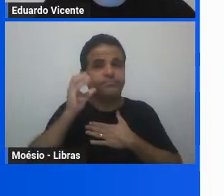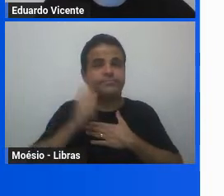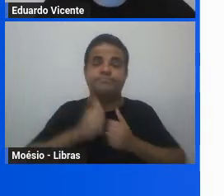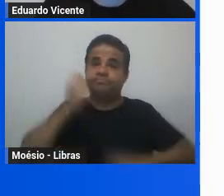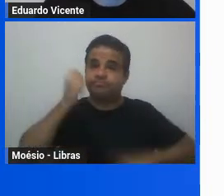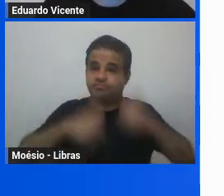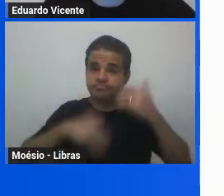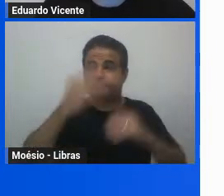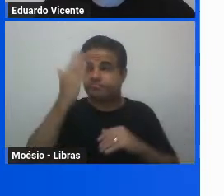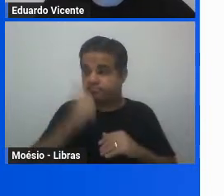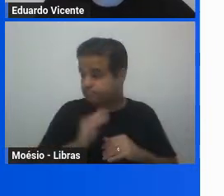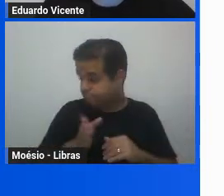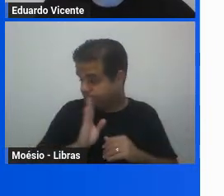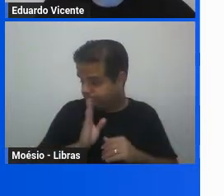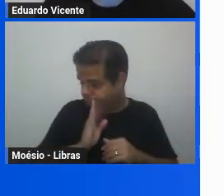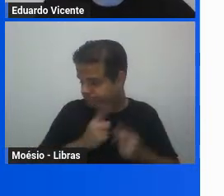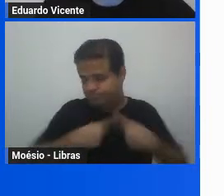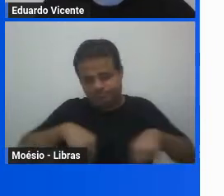primeiros socorros.